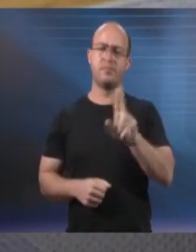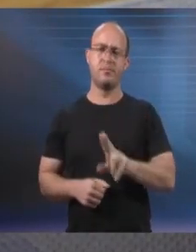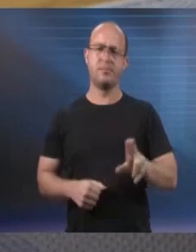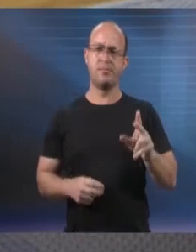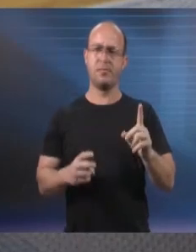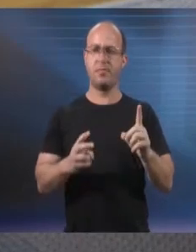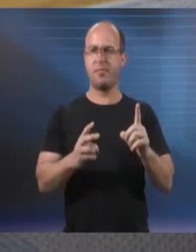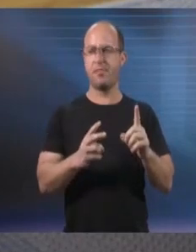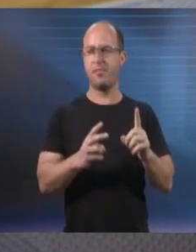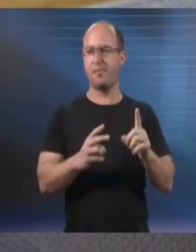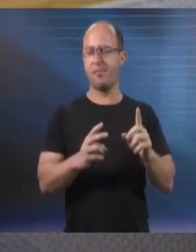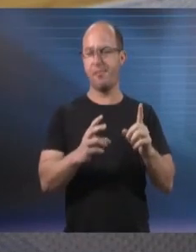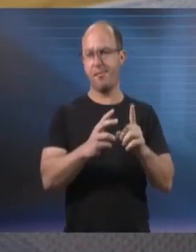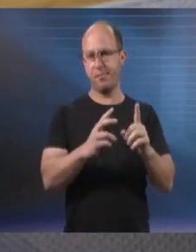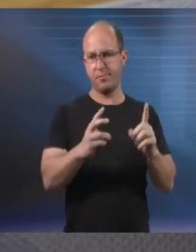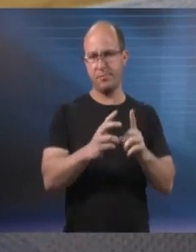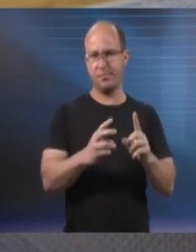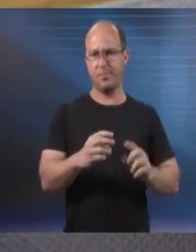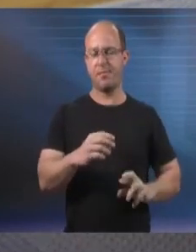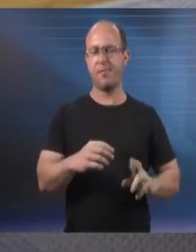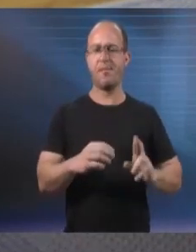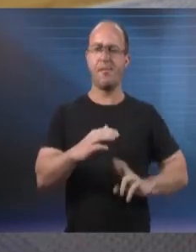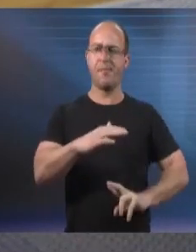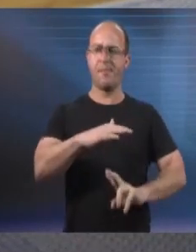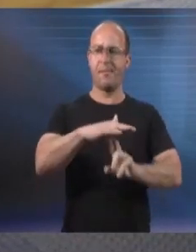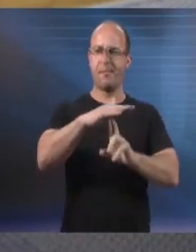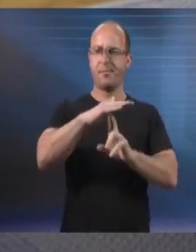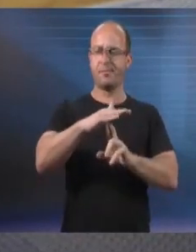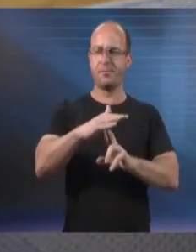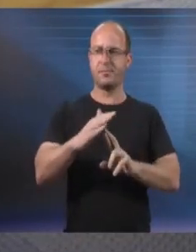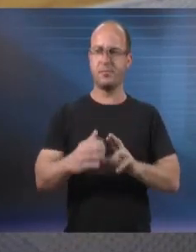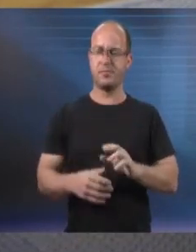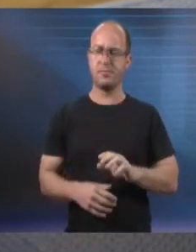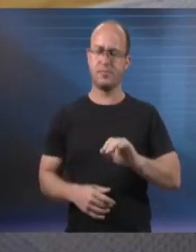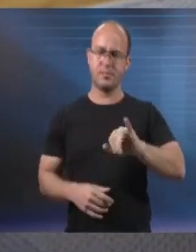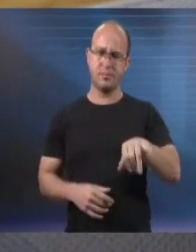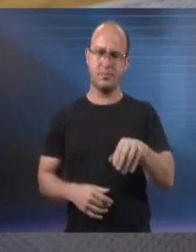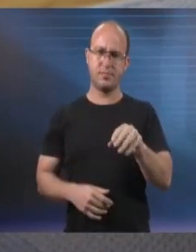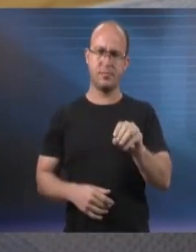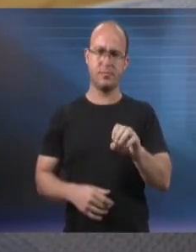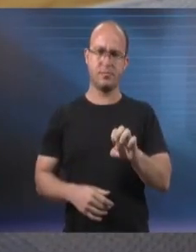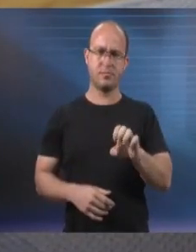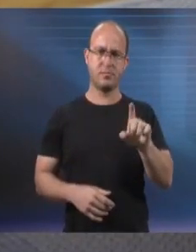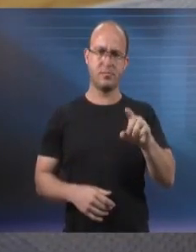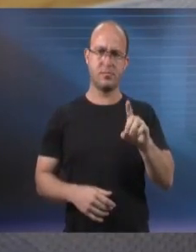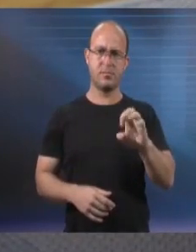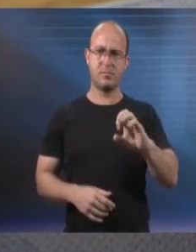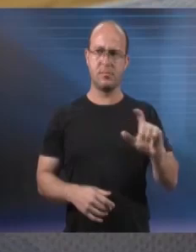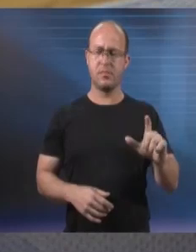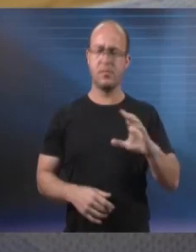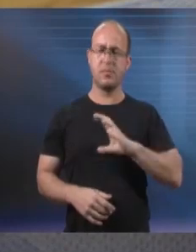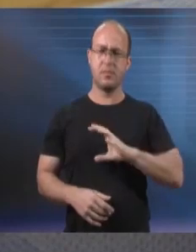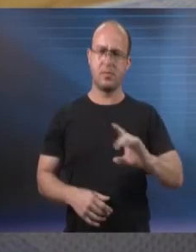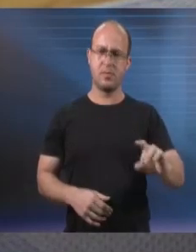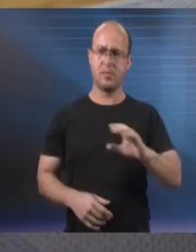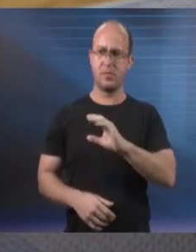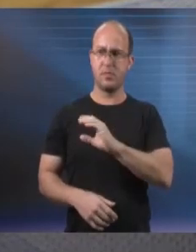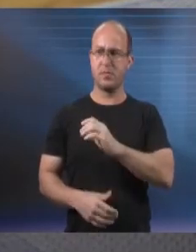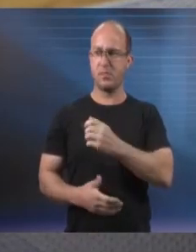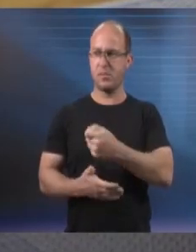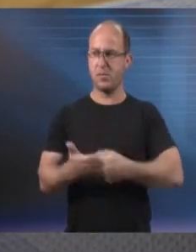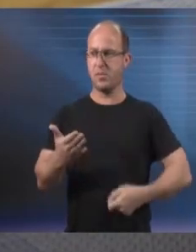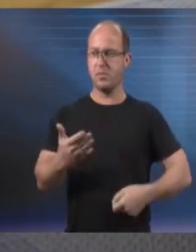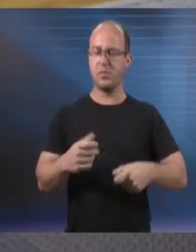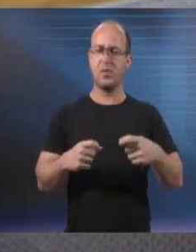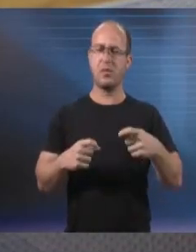Norte estava representada pelo seu reitor, o magnífico reitor José Daniel, o coordenador do curso